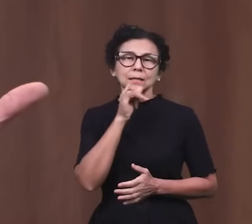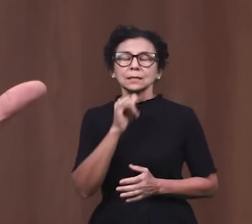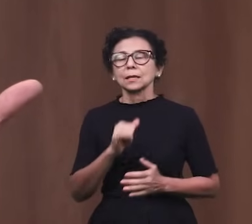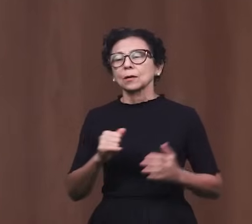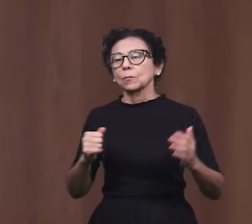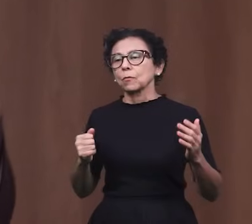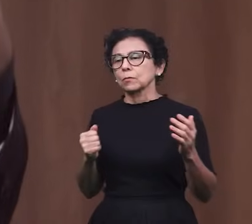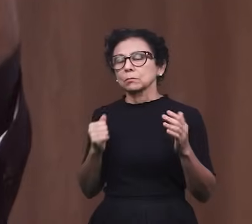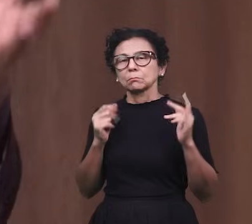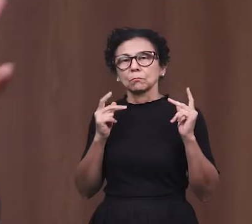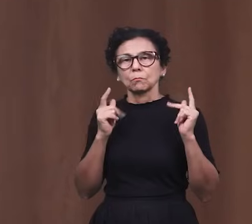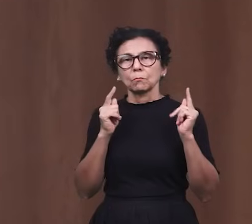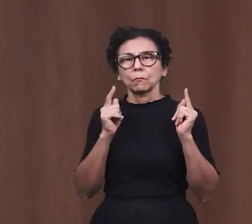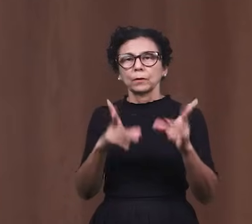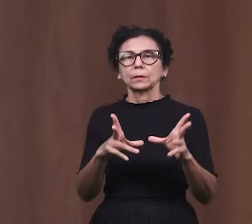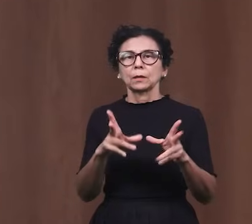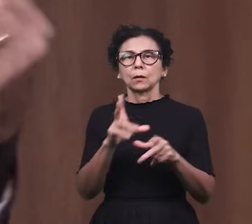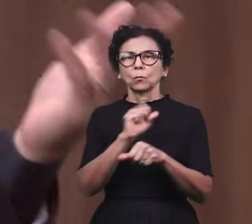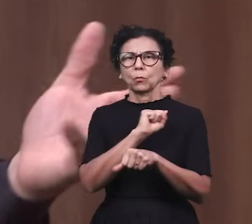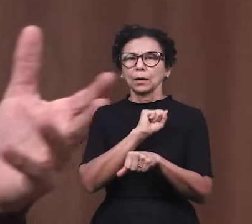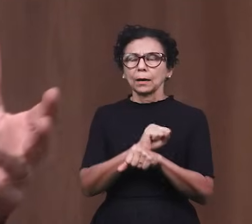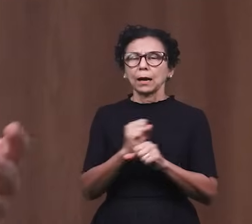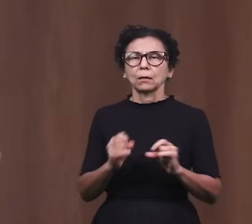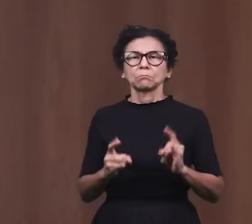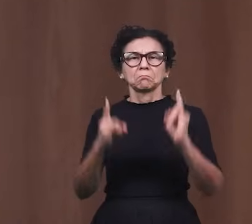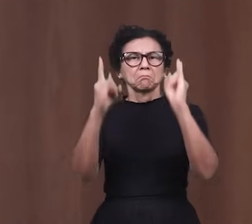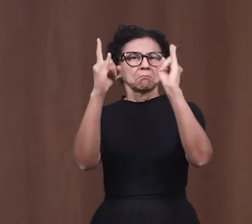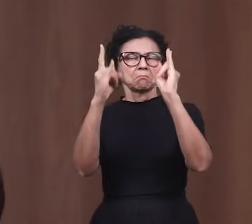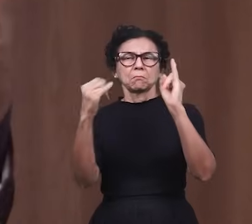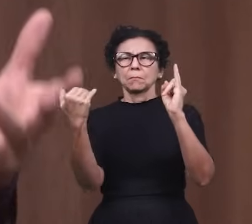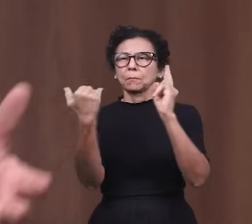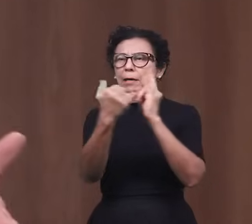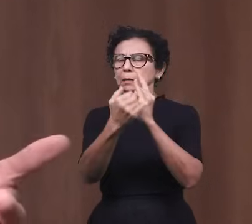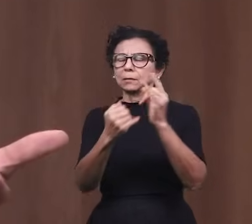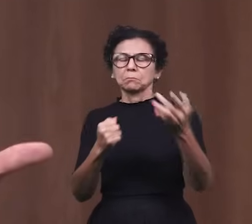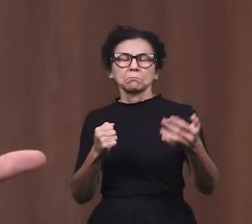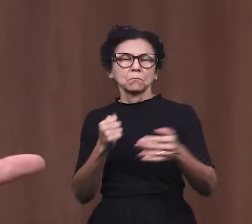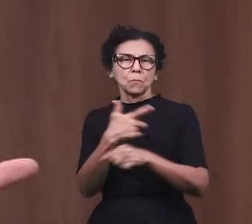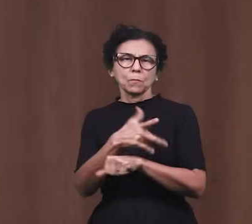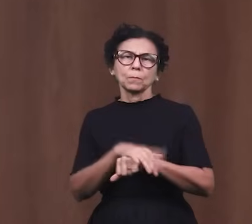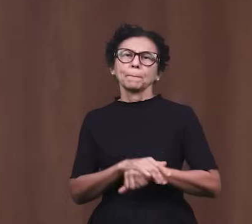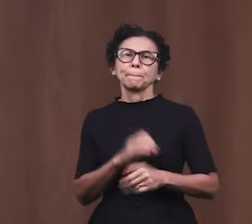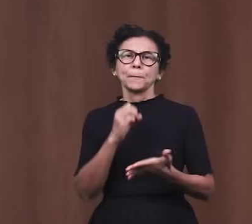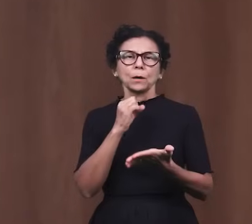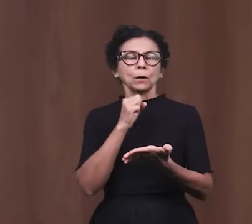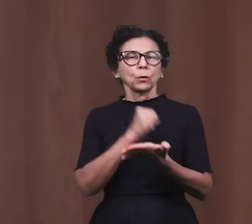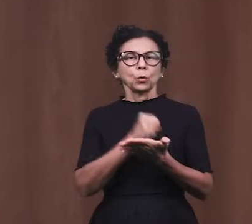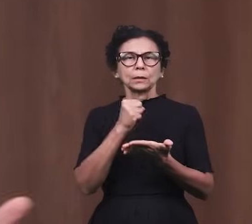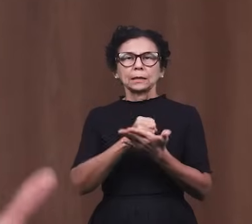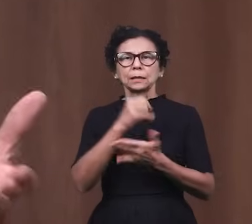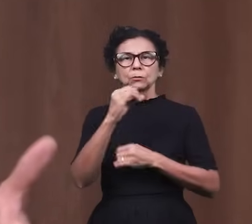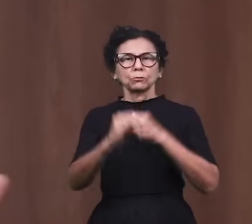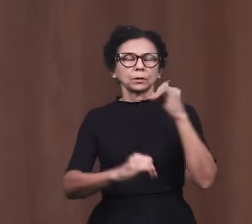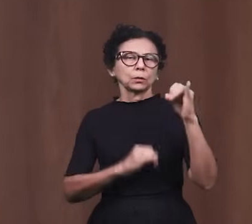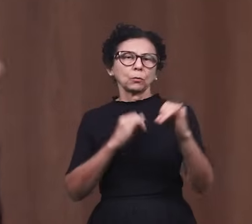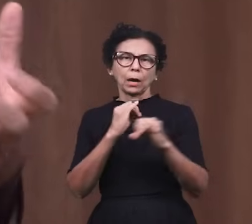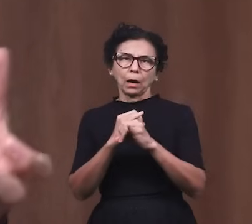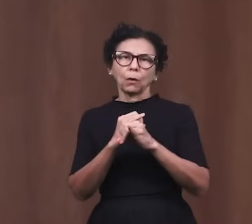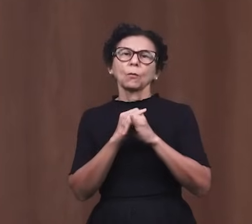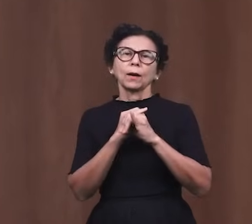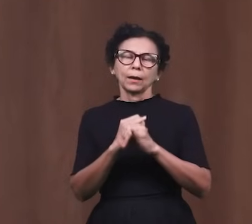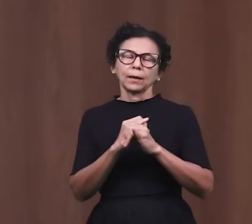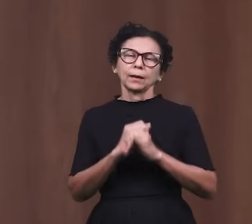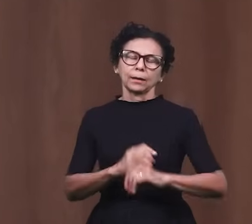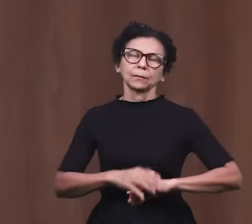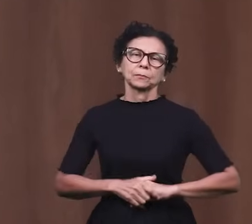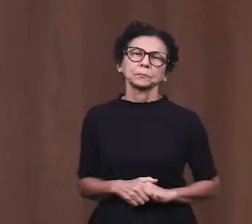validação de assinatura. Uma venda de um bem, seja um imóvel, um carro, também vai poder ser validada totalmente por smart contracts, os